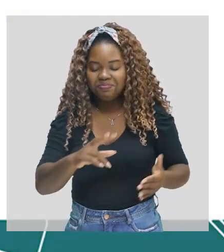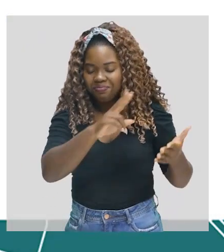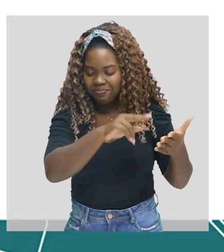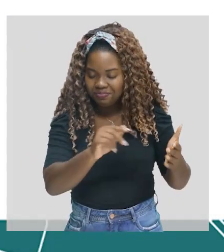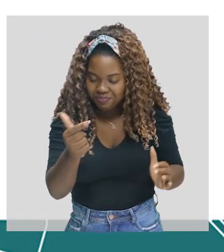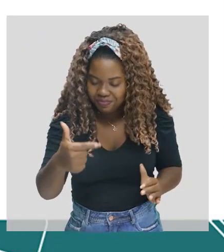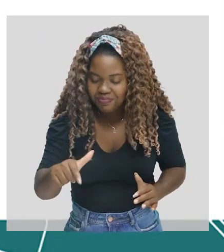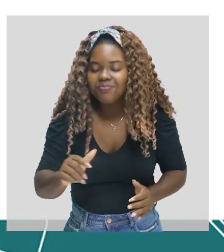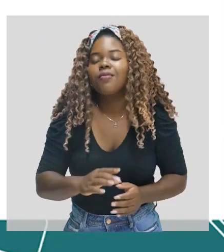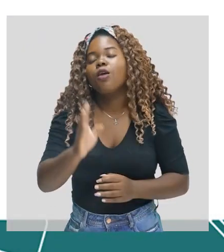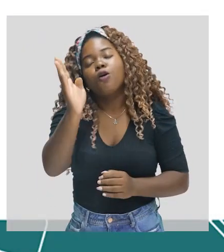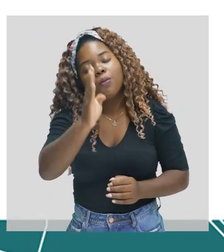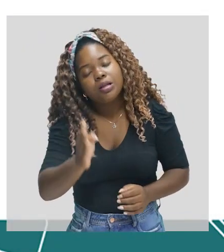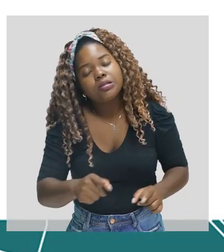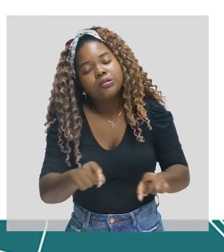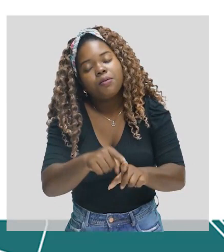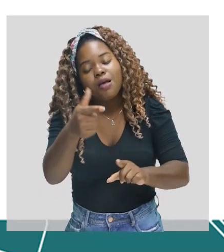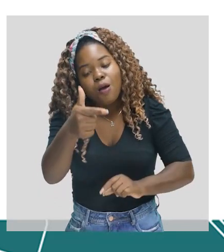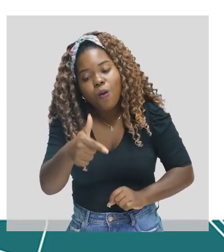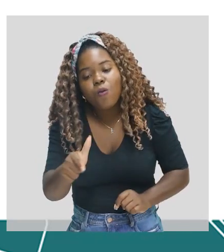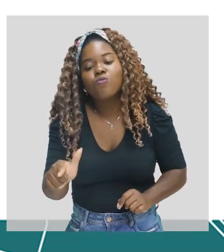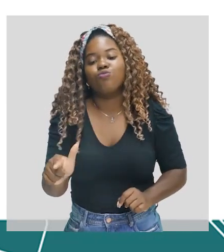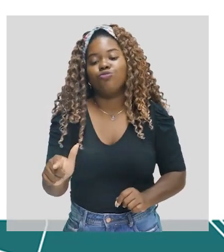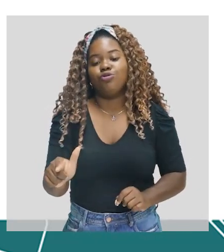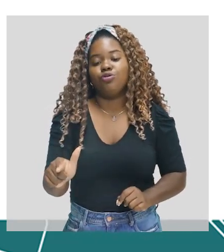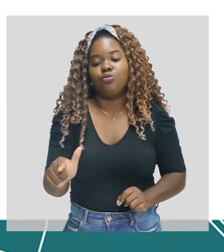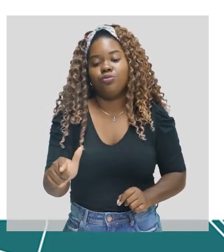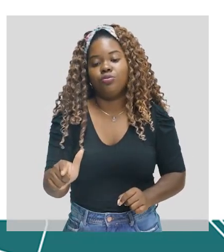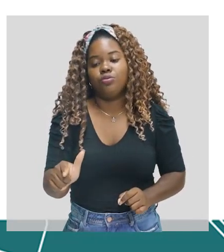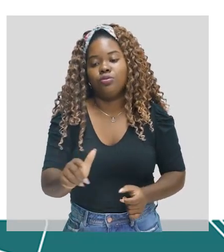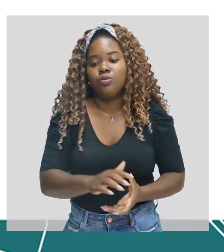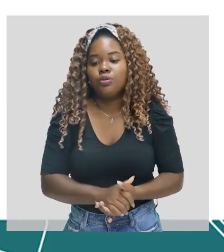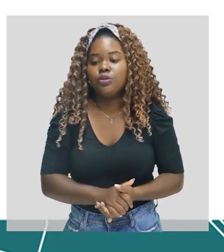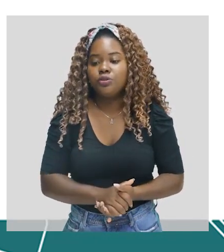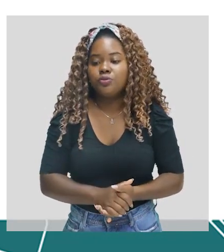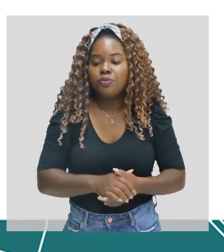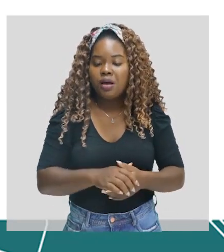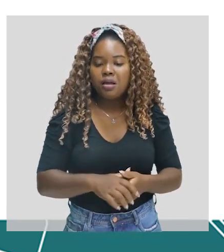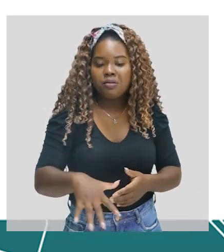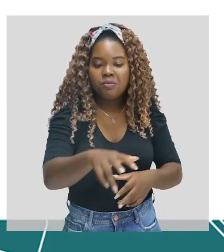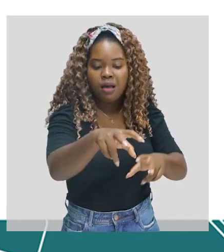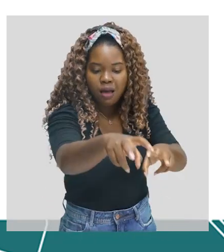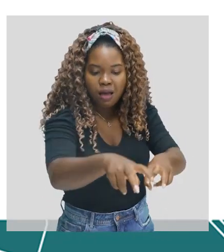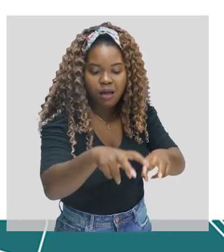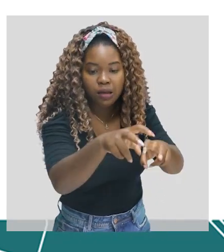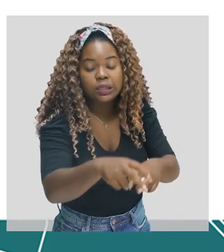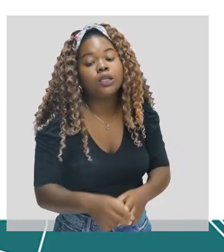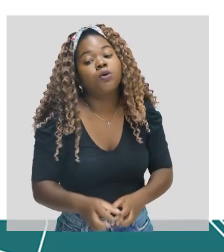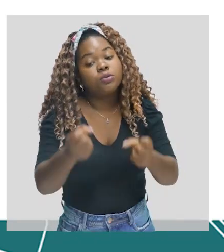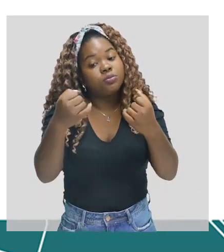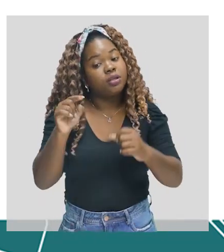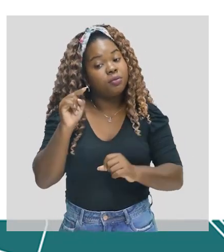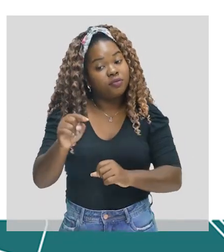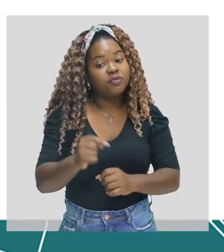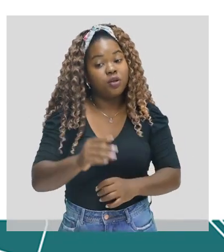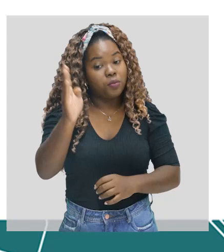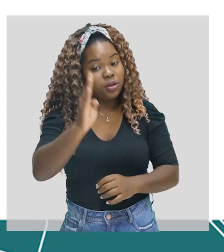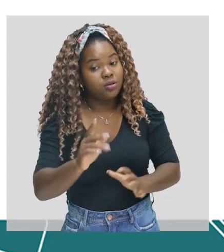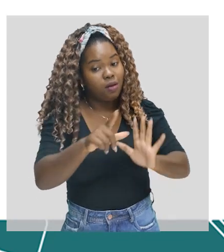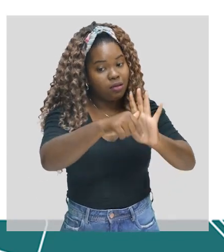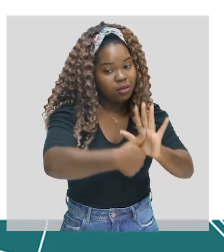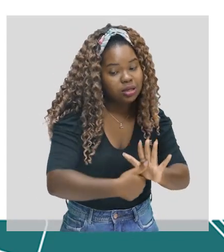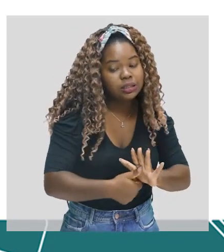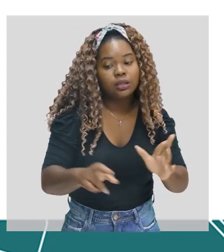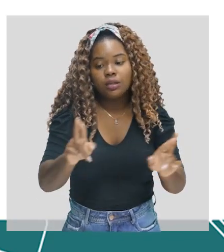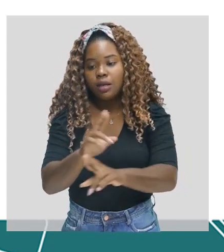disso, o Brasil continuava fundamentalmente agrário, como eu acabei de falar. Era um país atrasado em relação à Europa. Por quê?